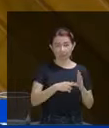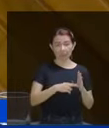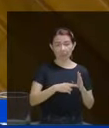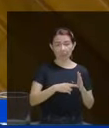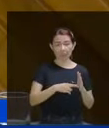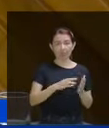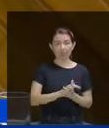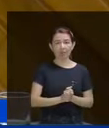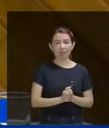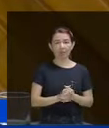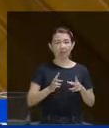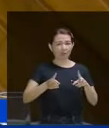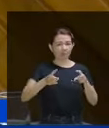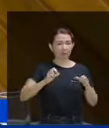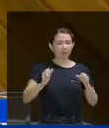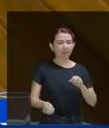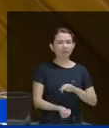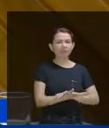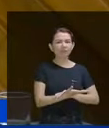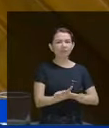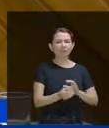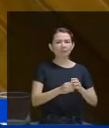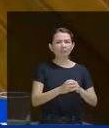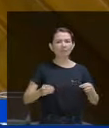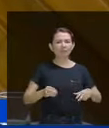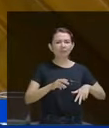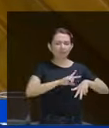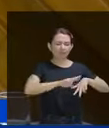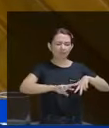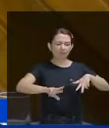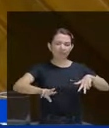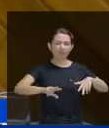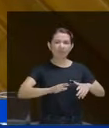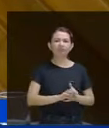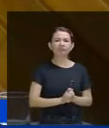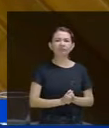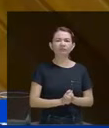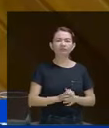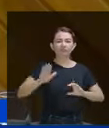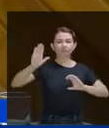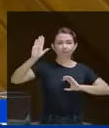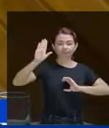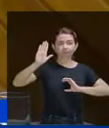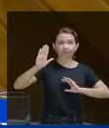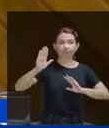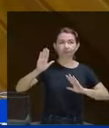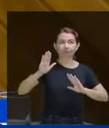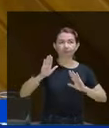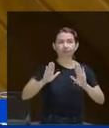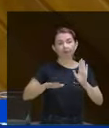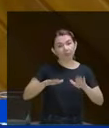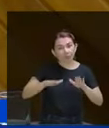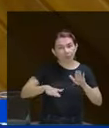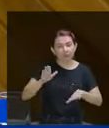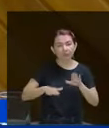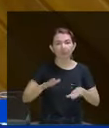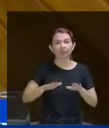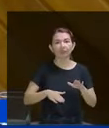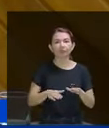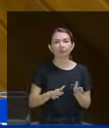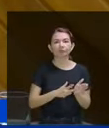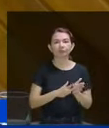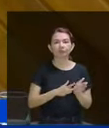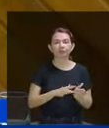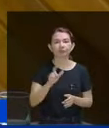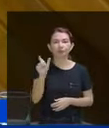conclusão da existência de fraude à cota de gênero foi a candidatura supostamente artificiosa das irmãs